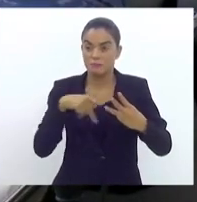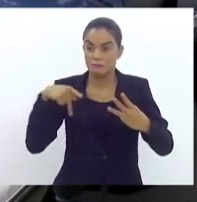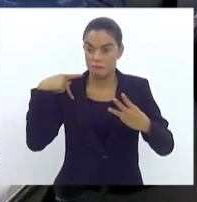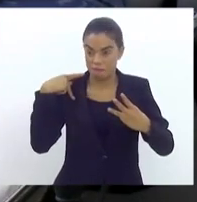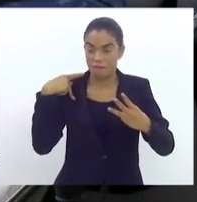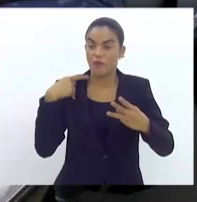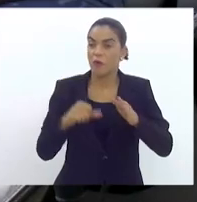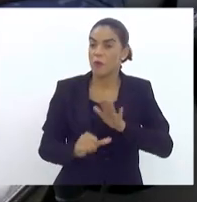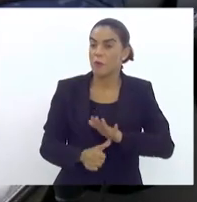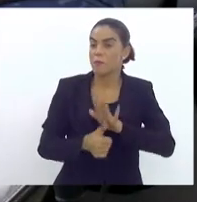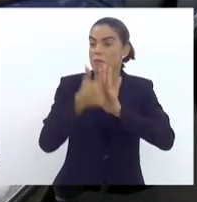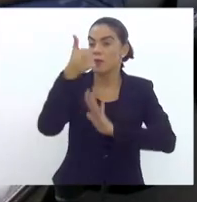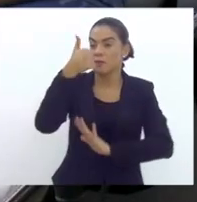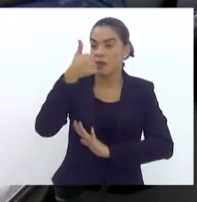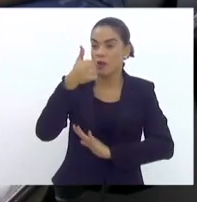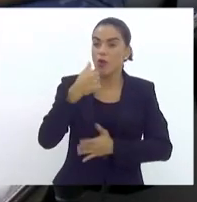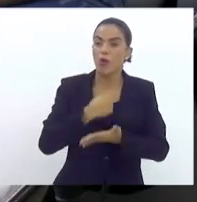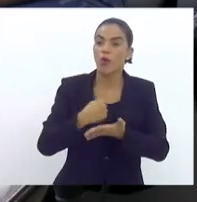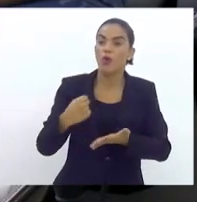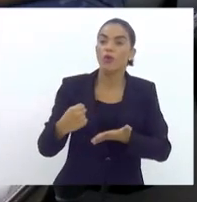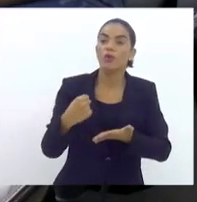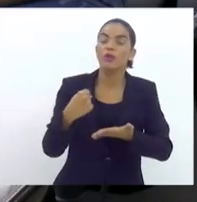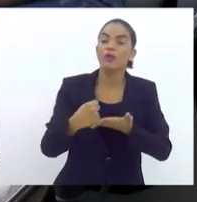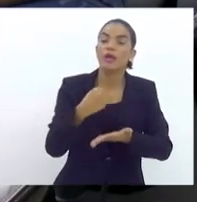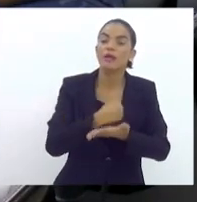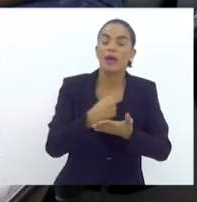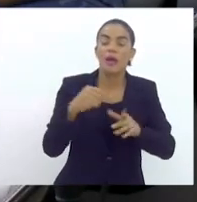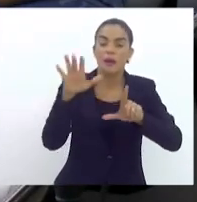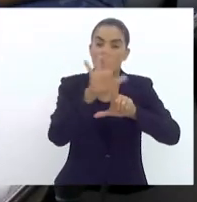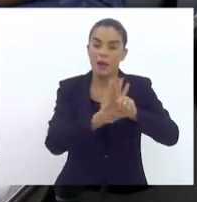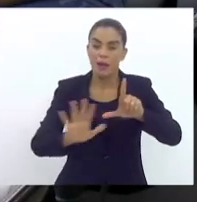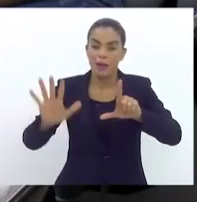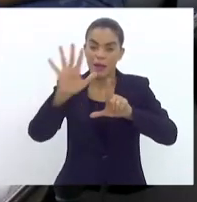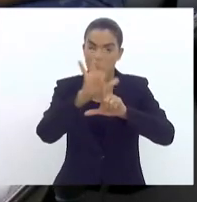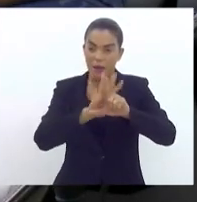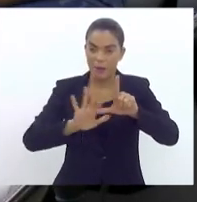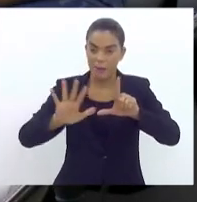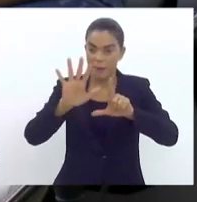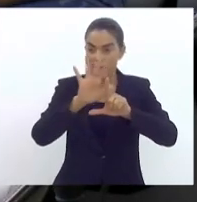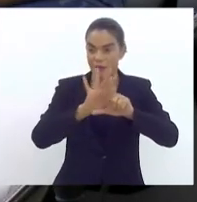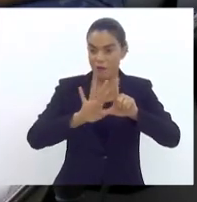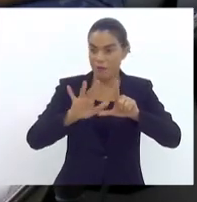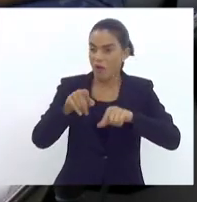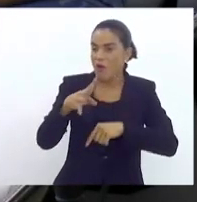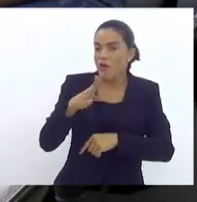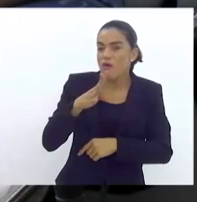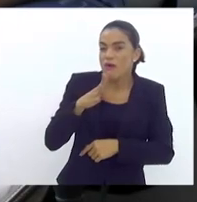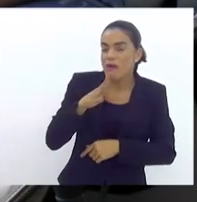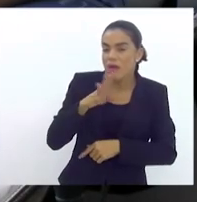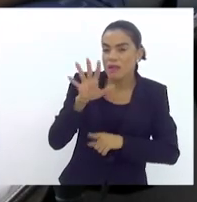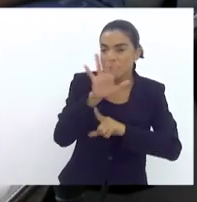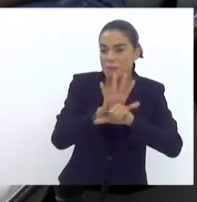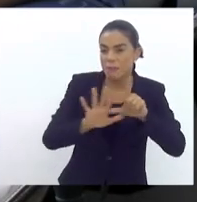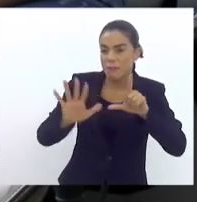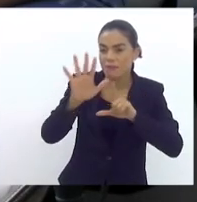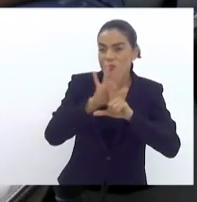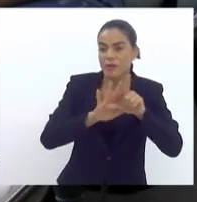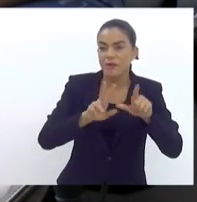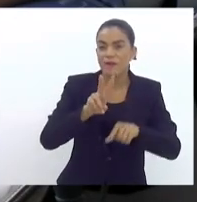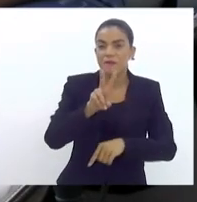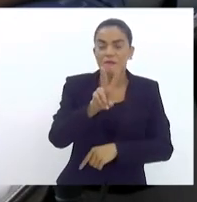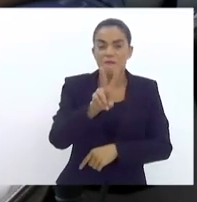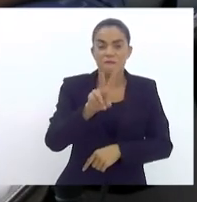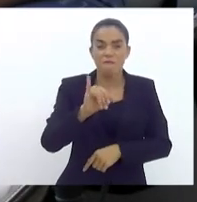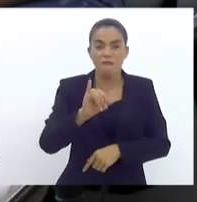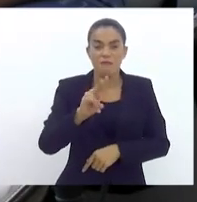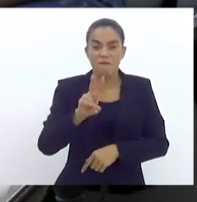foram Pioneiros é contratar plataforma não sei se ouviu falar da plataforma é veriffect mas é